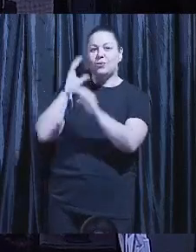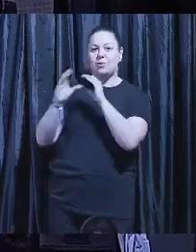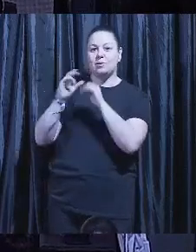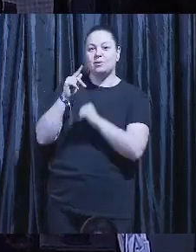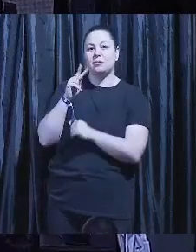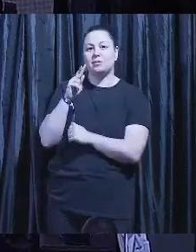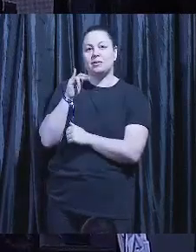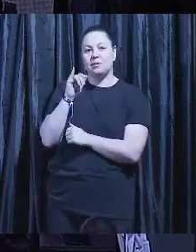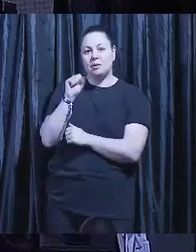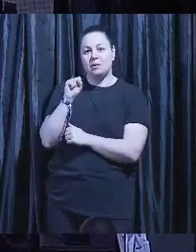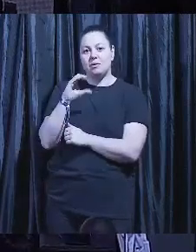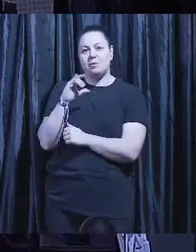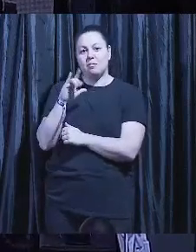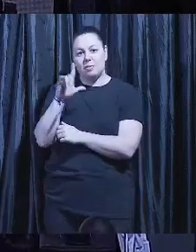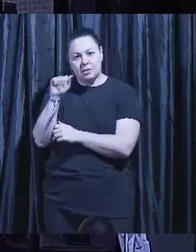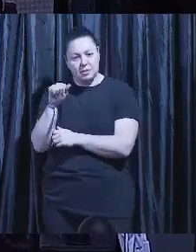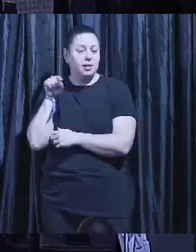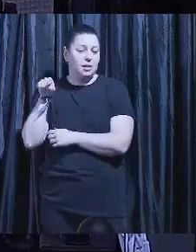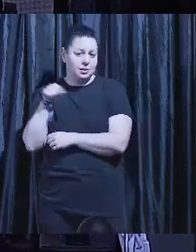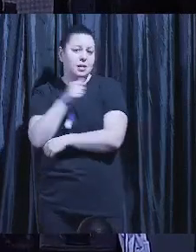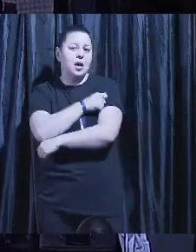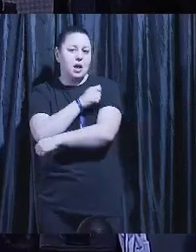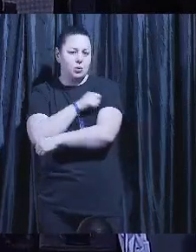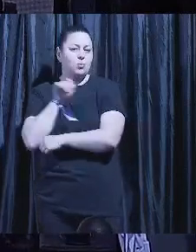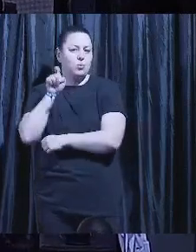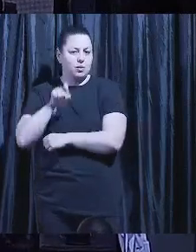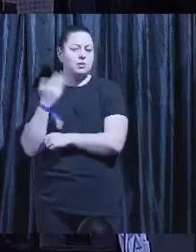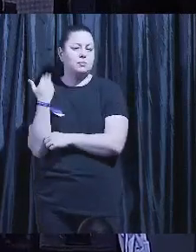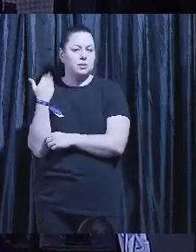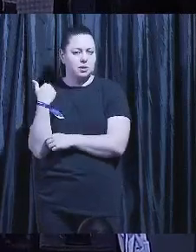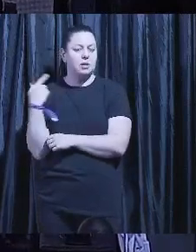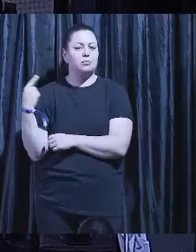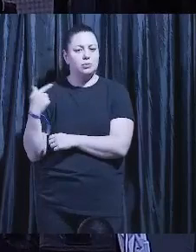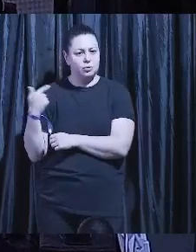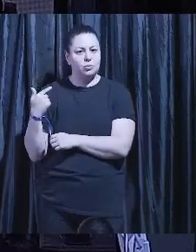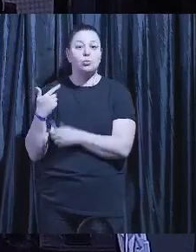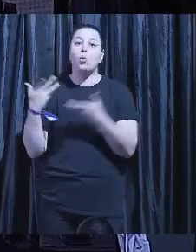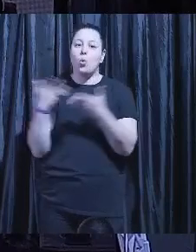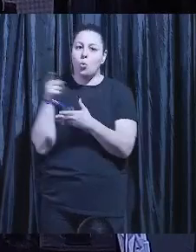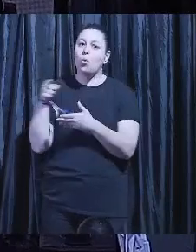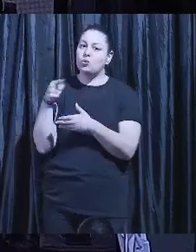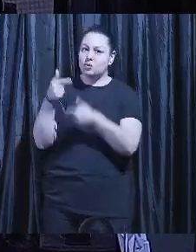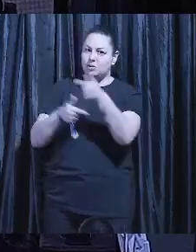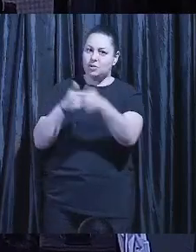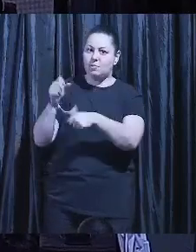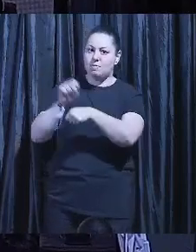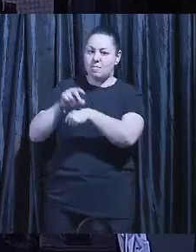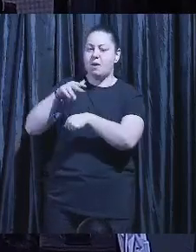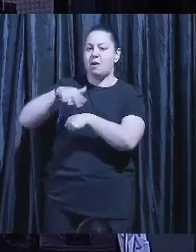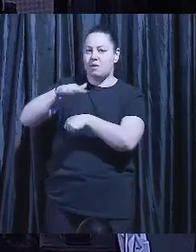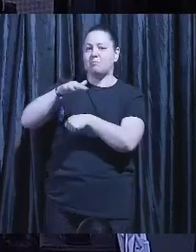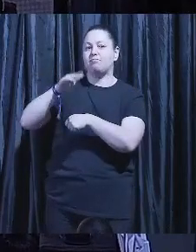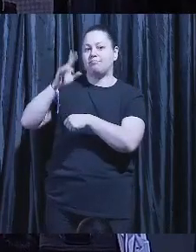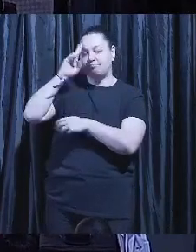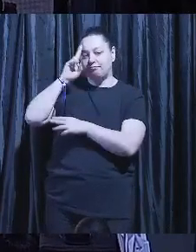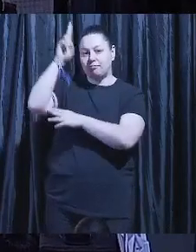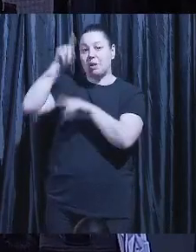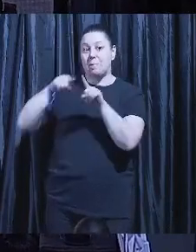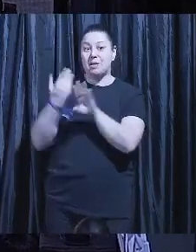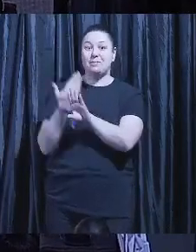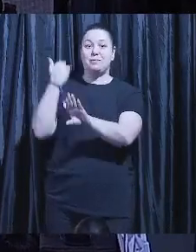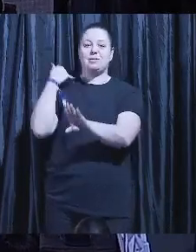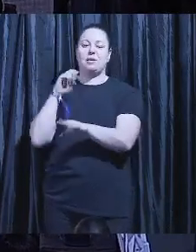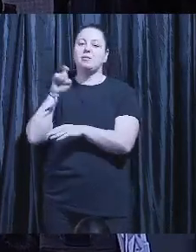Priscila, foi aluna do 2º ano da escola, então, hoje ela ocupa o cargo de diretoria de comunicação, tendo iniciado como aluna